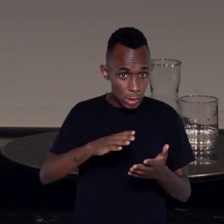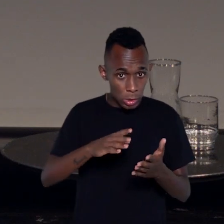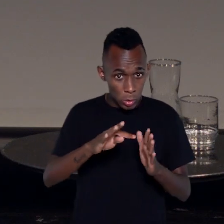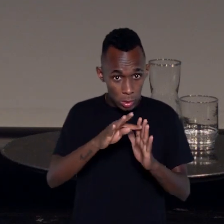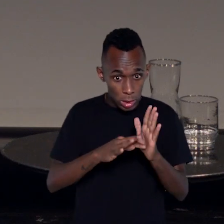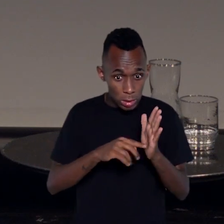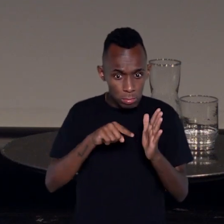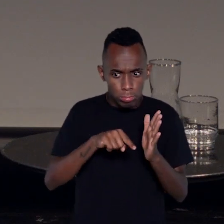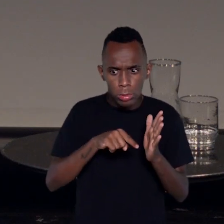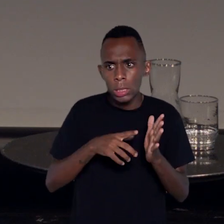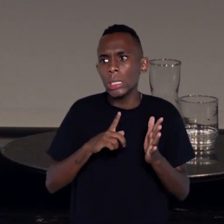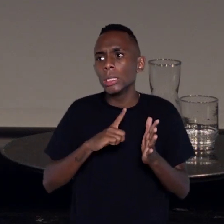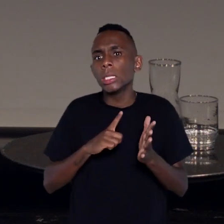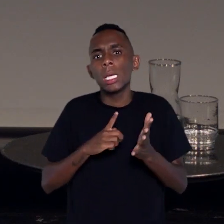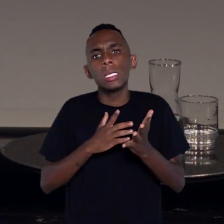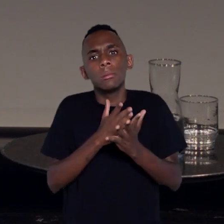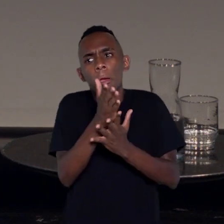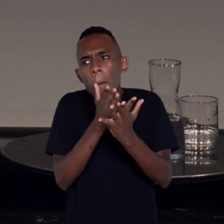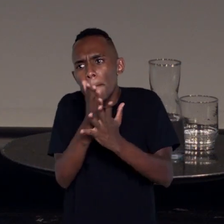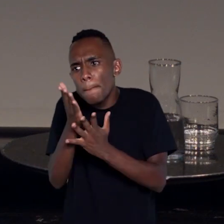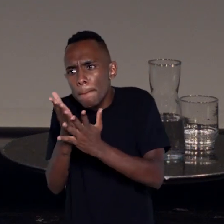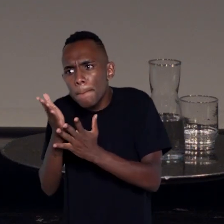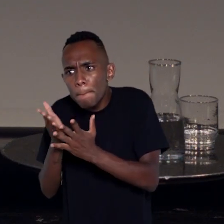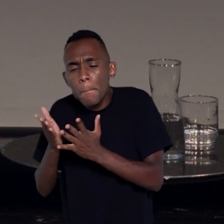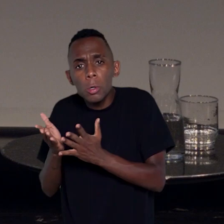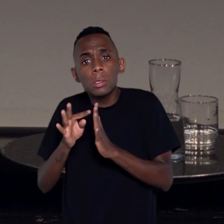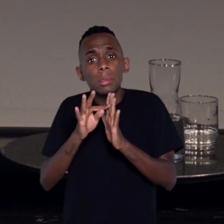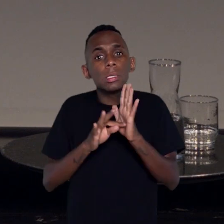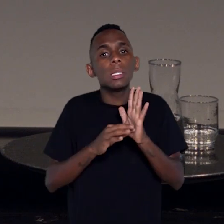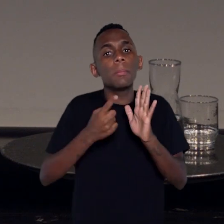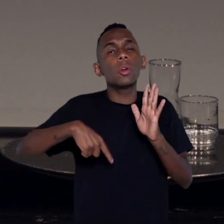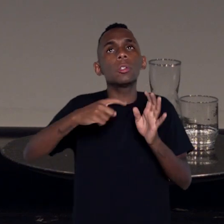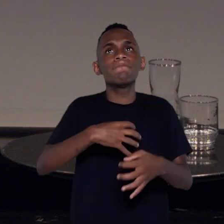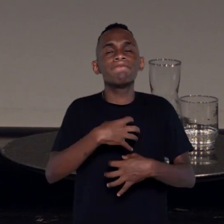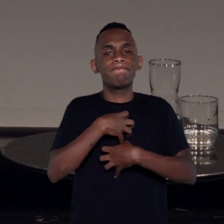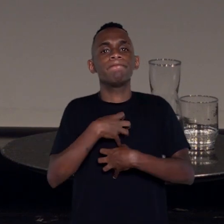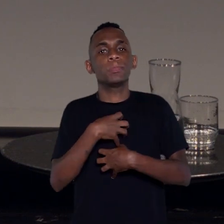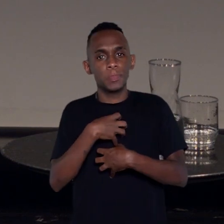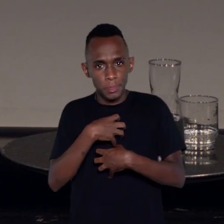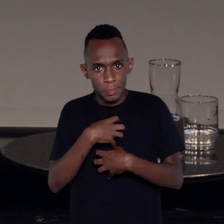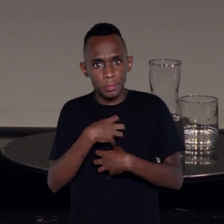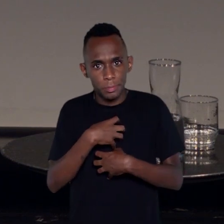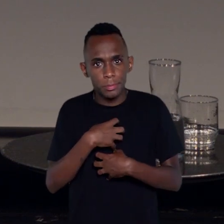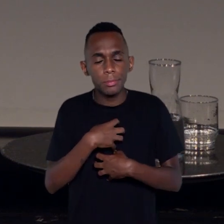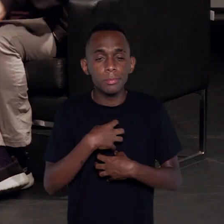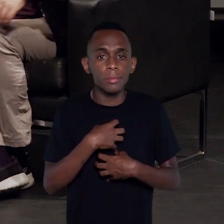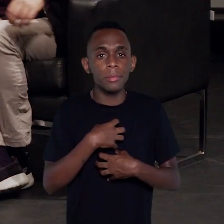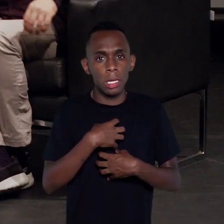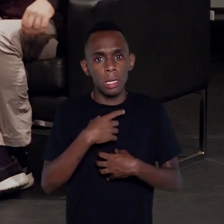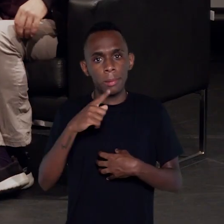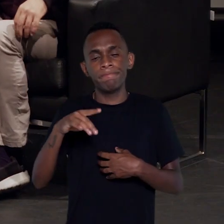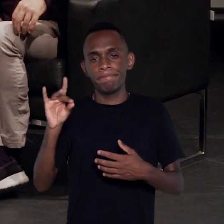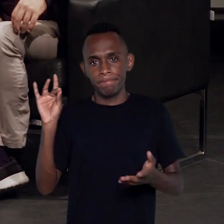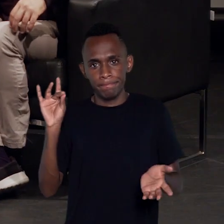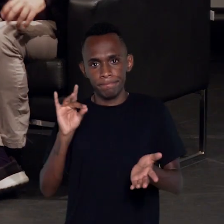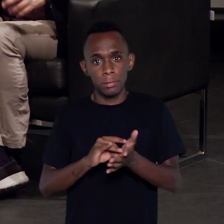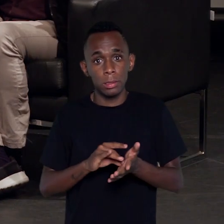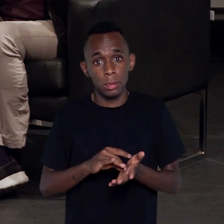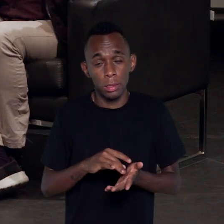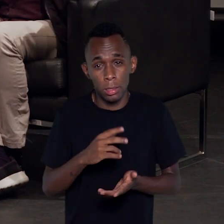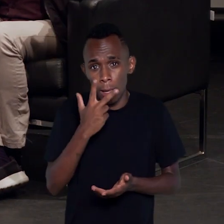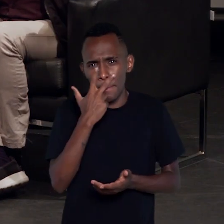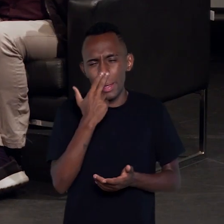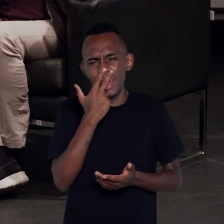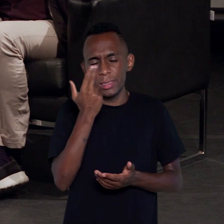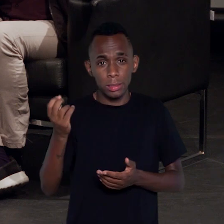as possibilidades que aquele universo narrativo traz para a gente. De fato. E